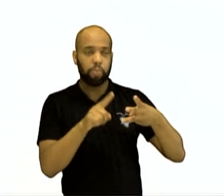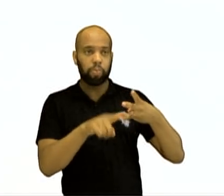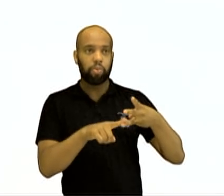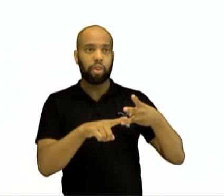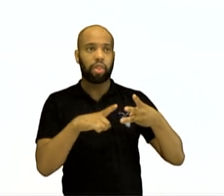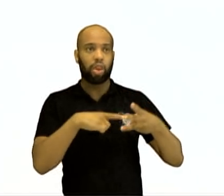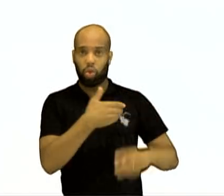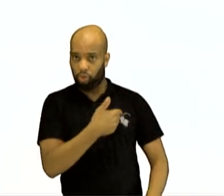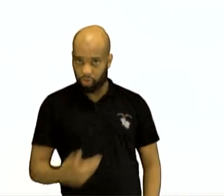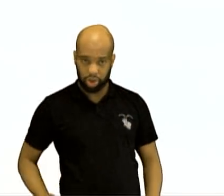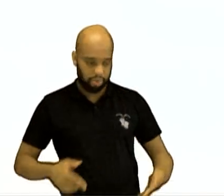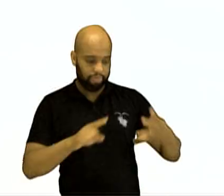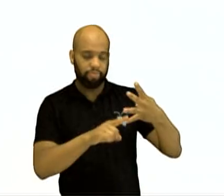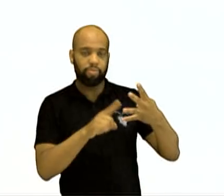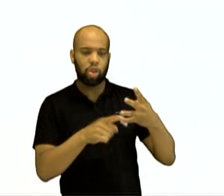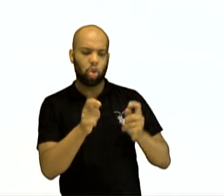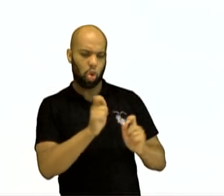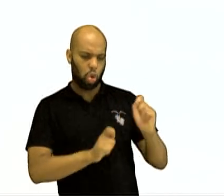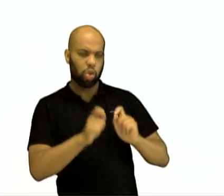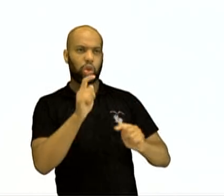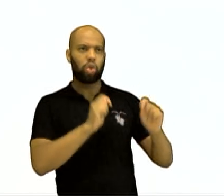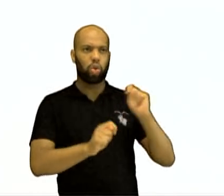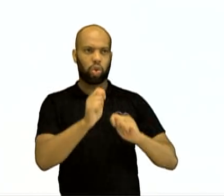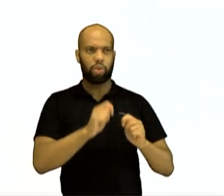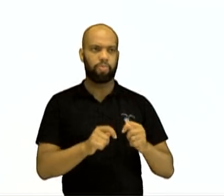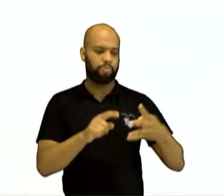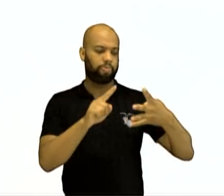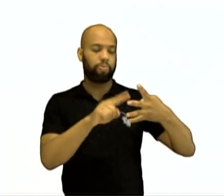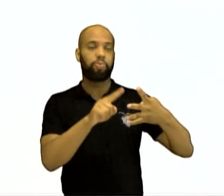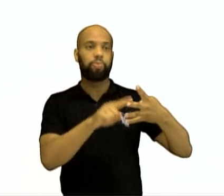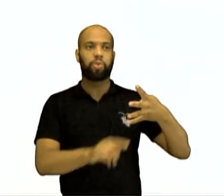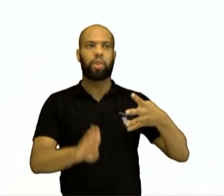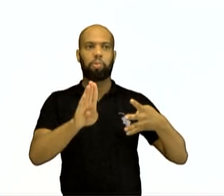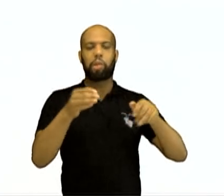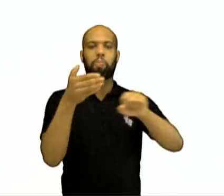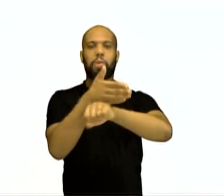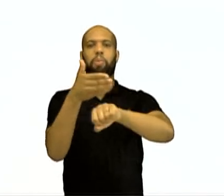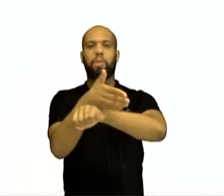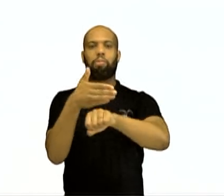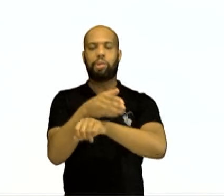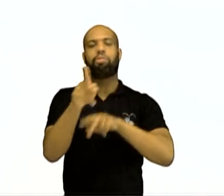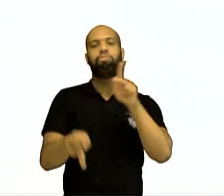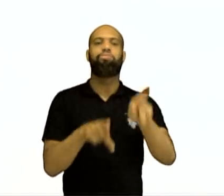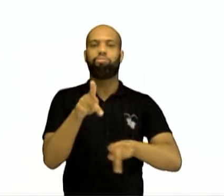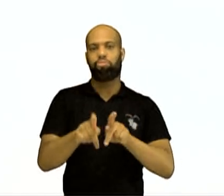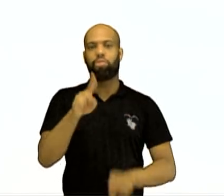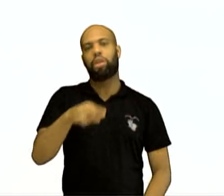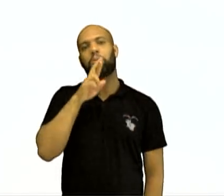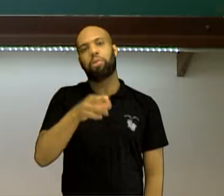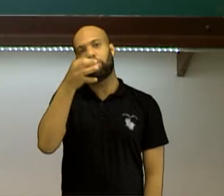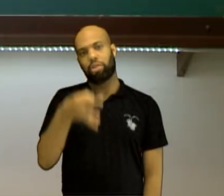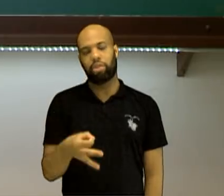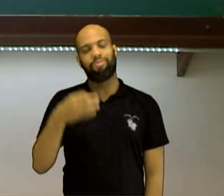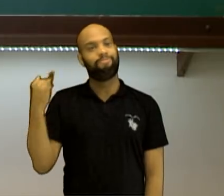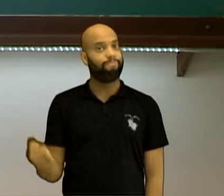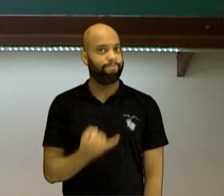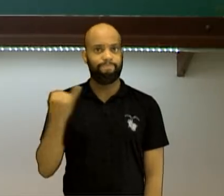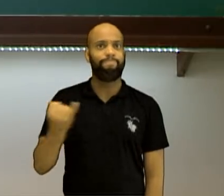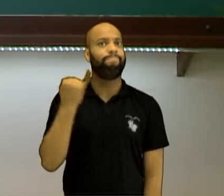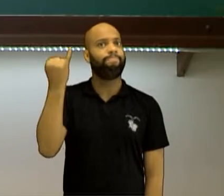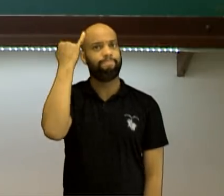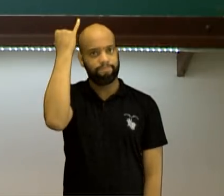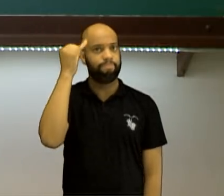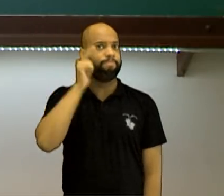de governo ou letra D, de controle econômico. Bingo aí para participação popular, tão importante, repito,